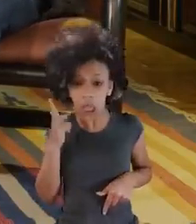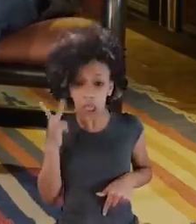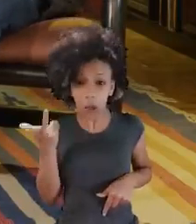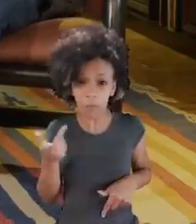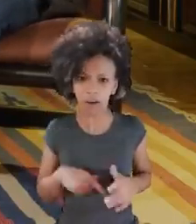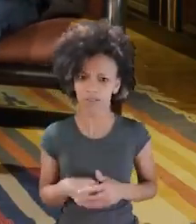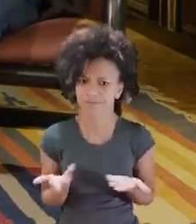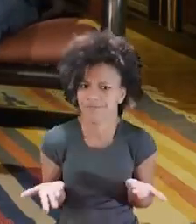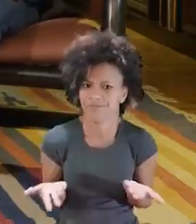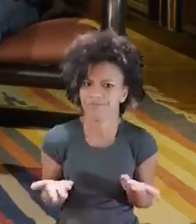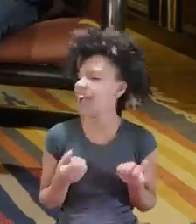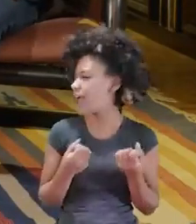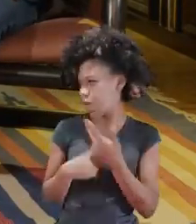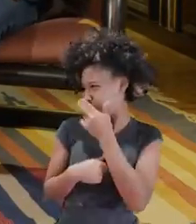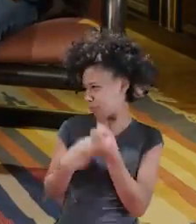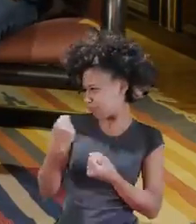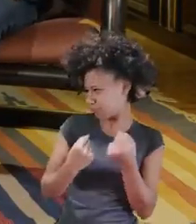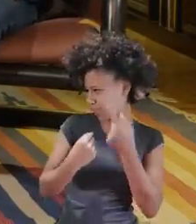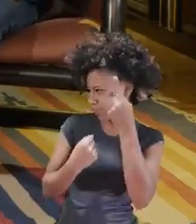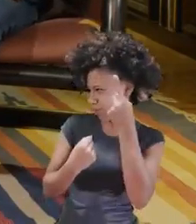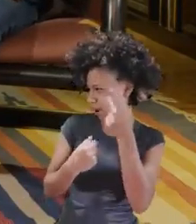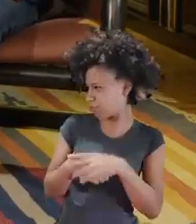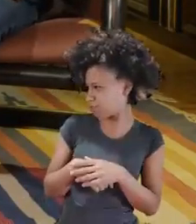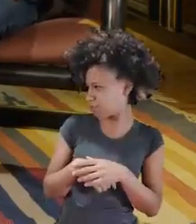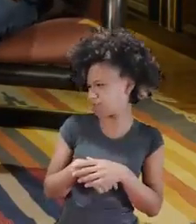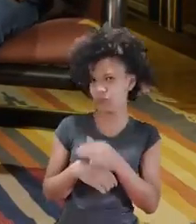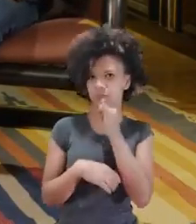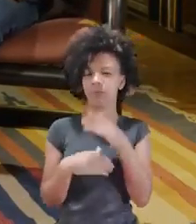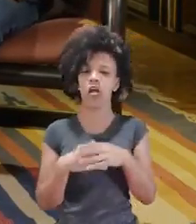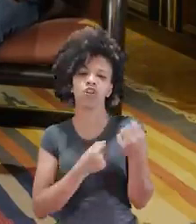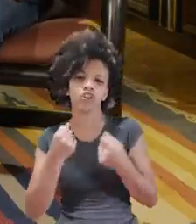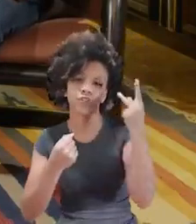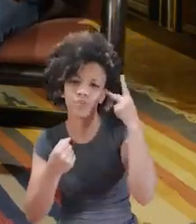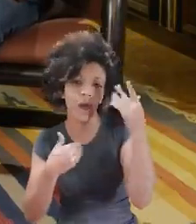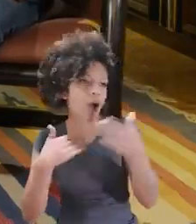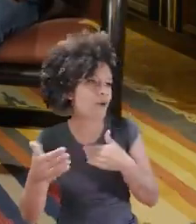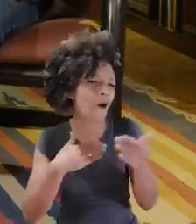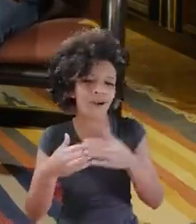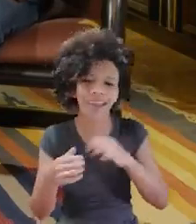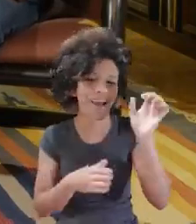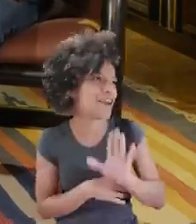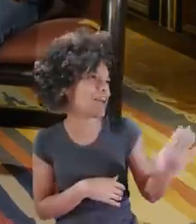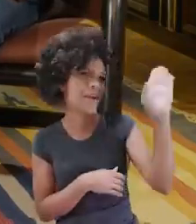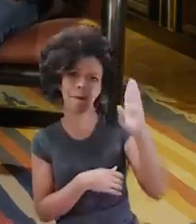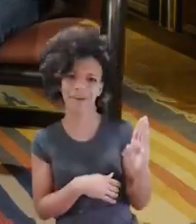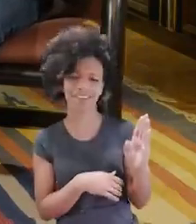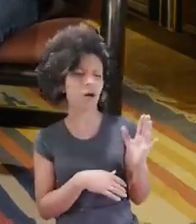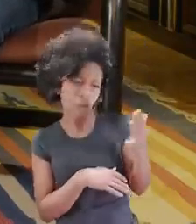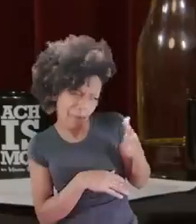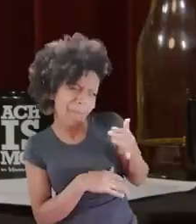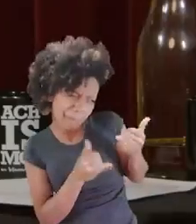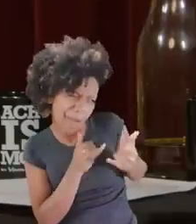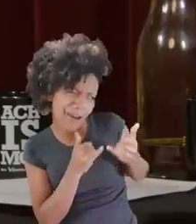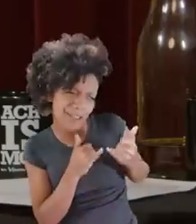não mal hálito dirigir em São Paulo é tipo de ser polícia no ritmo cardíaco em São Paulo desde qualquer lugar do Brasil é a mesma coisa